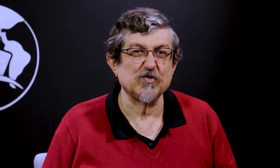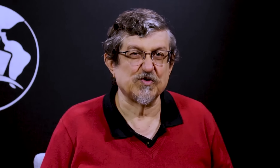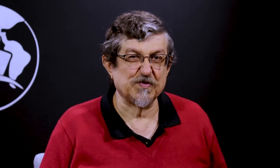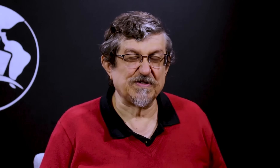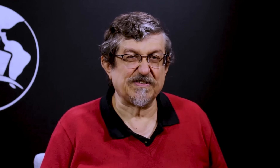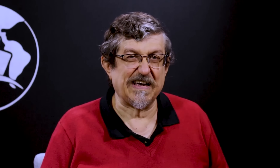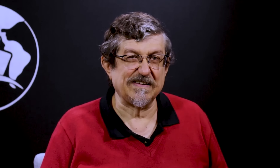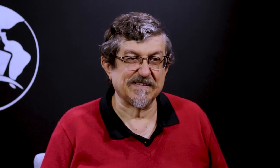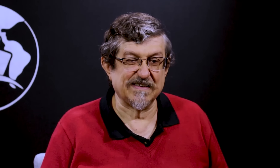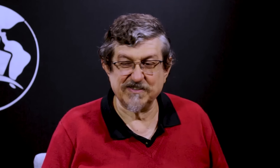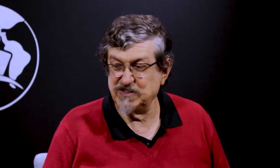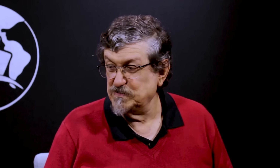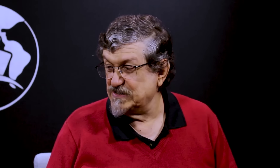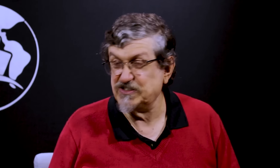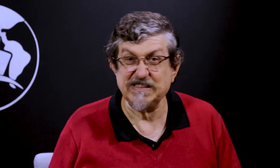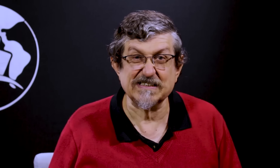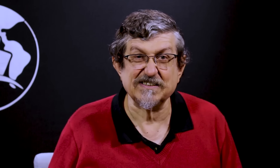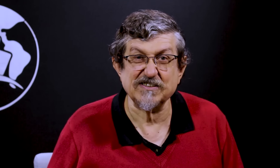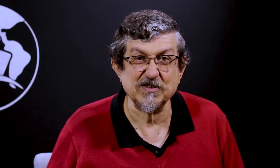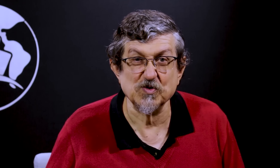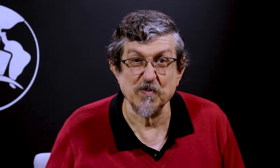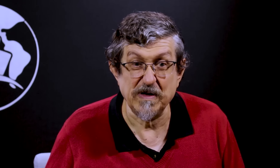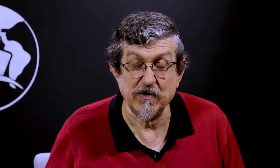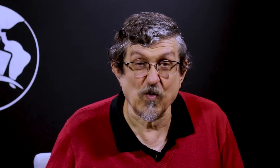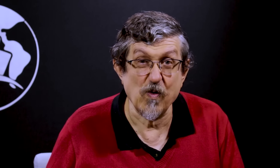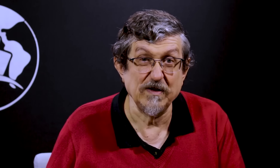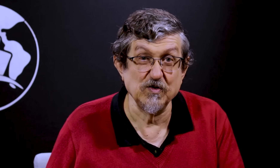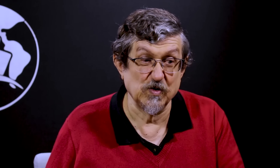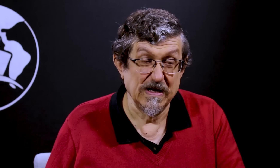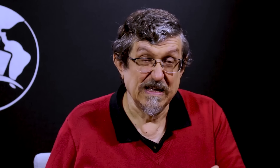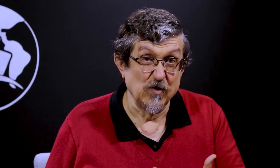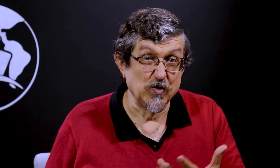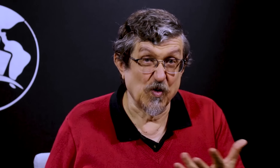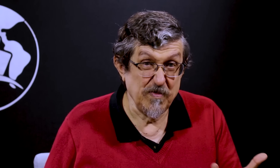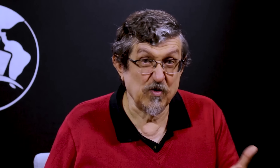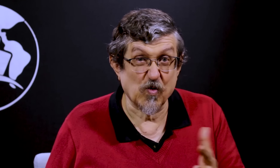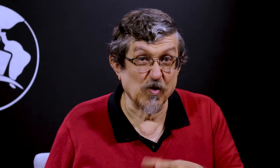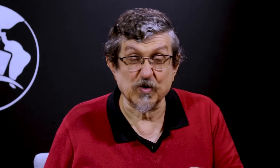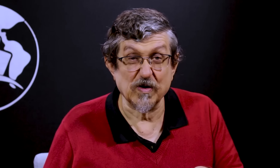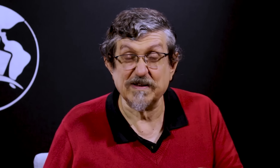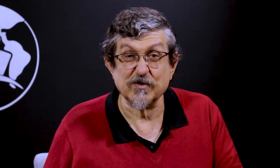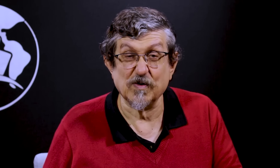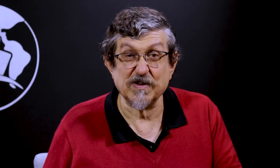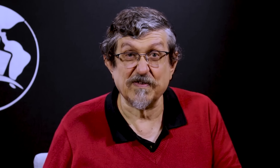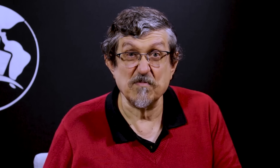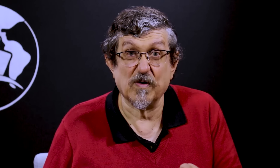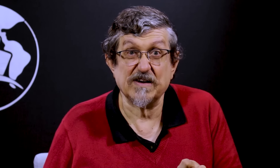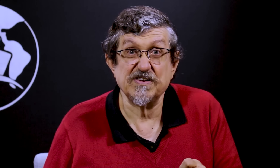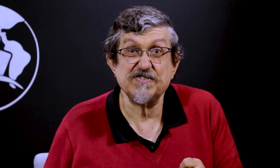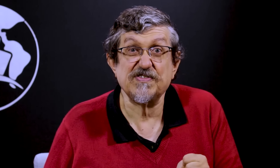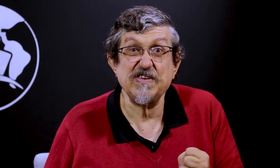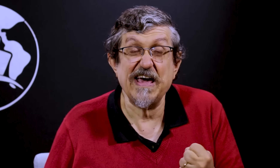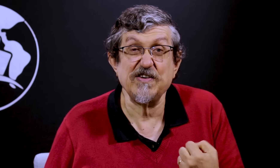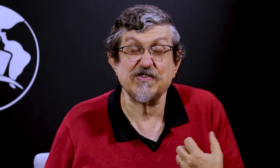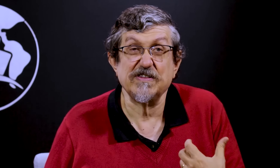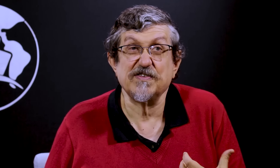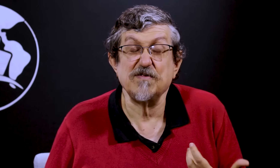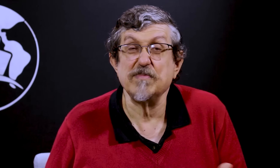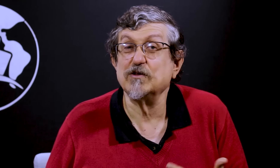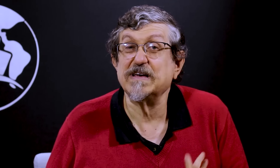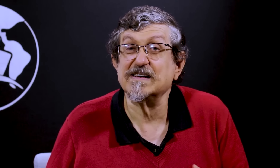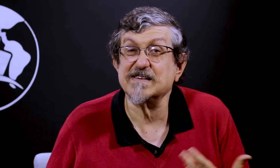nossa autossuficiência, que a gente imagina que a gente tem um domínio, e quando o domínio, o controle das coisas vai embora, a gente se